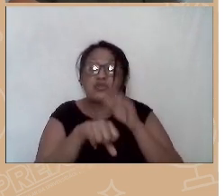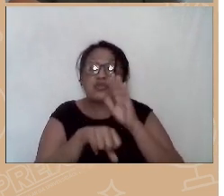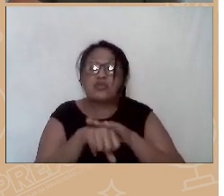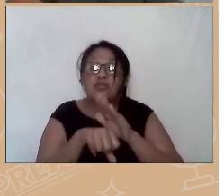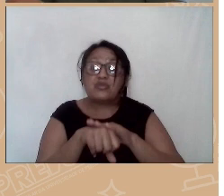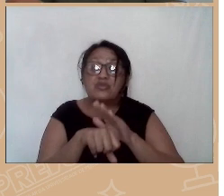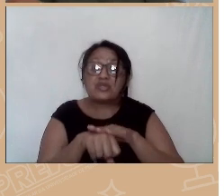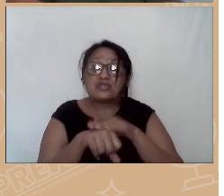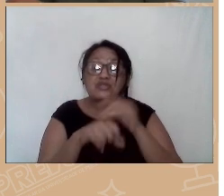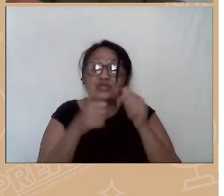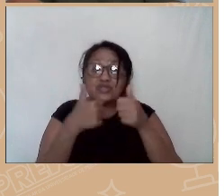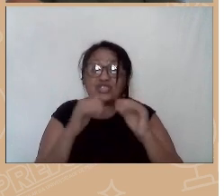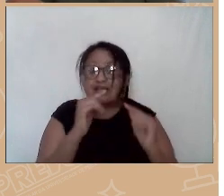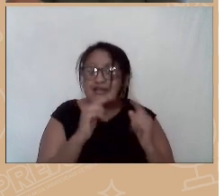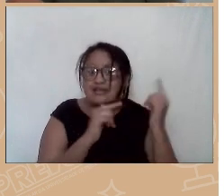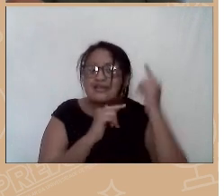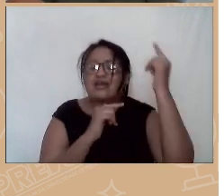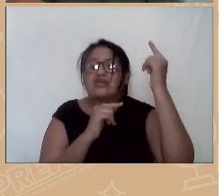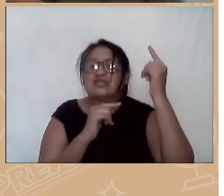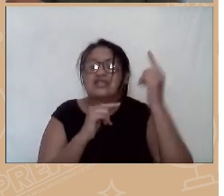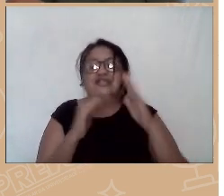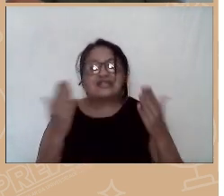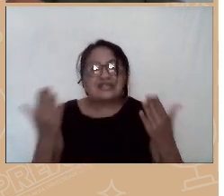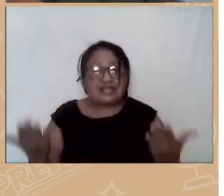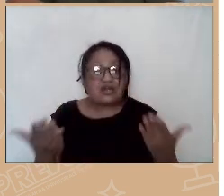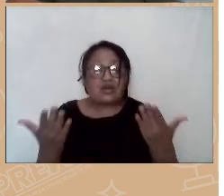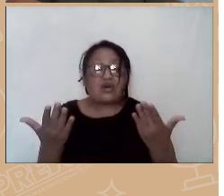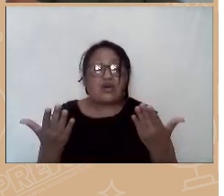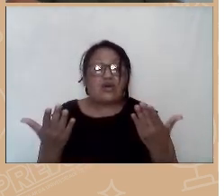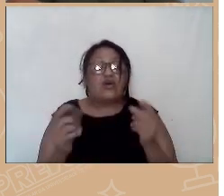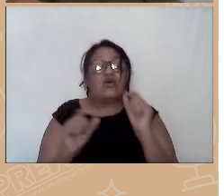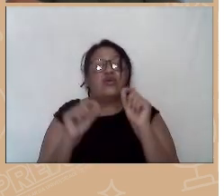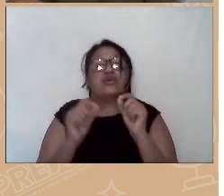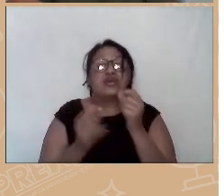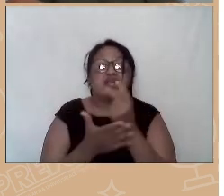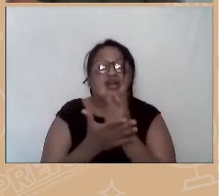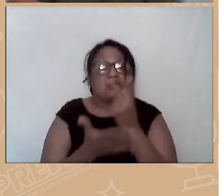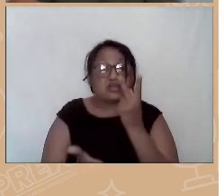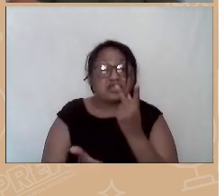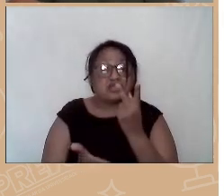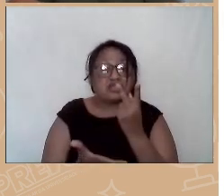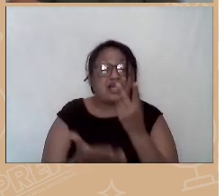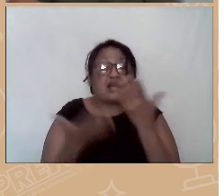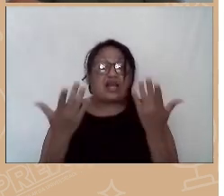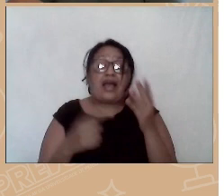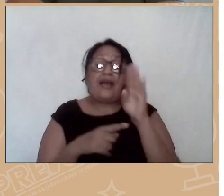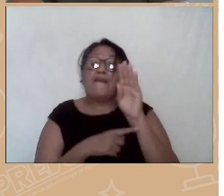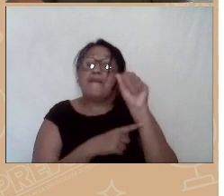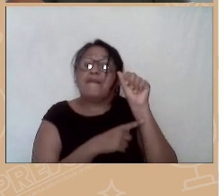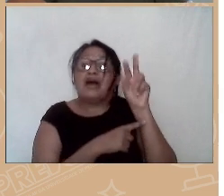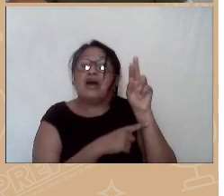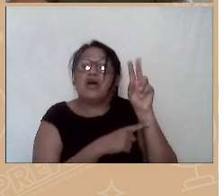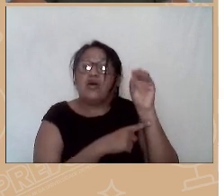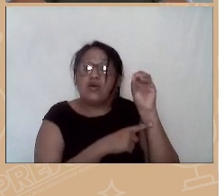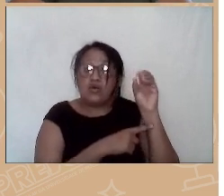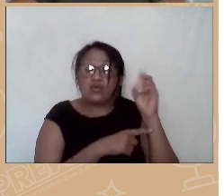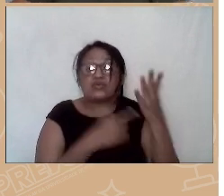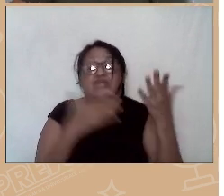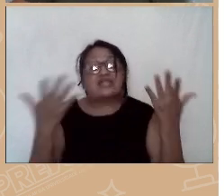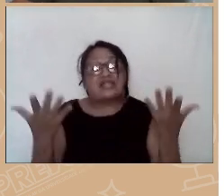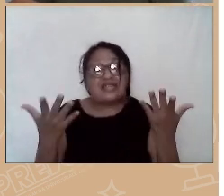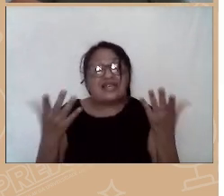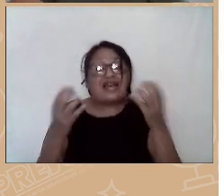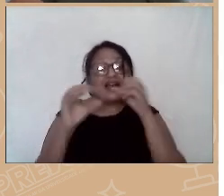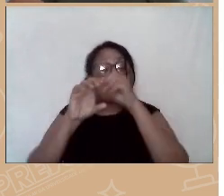está em alta isso acaba opondo o movimento árcade ao barroco que é caracterizado pela fé mas